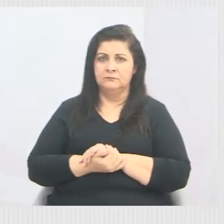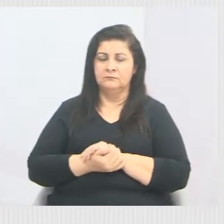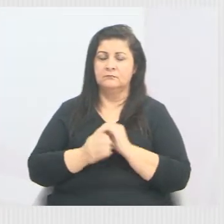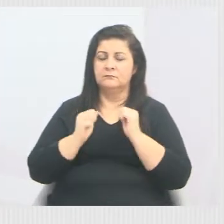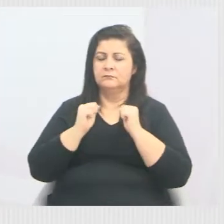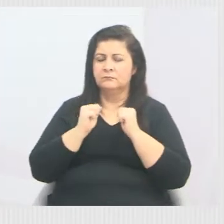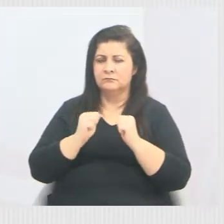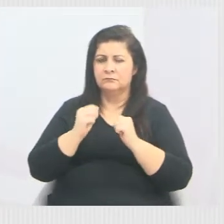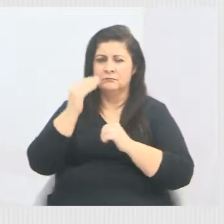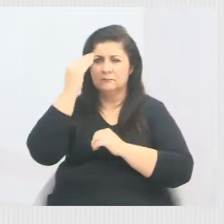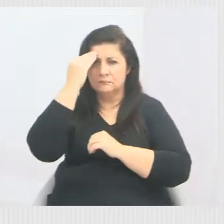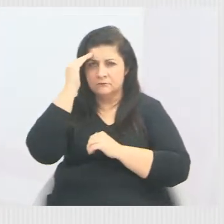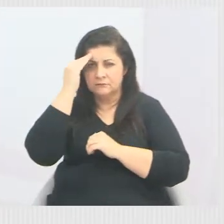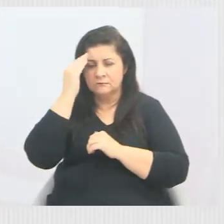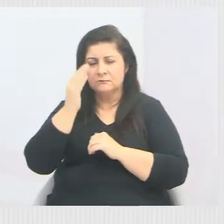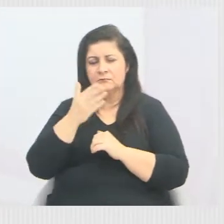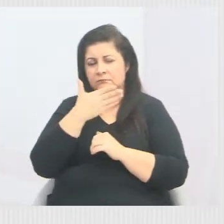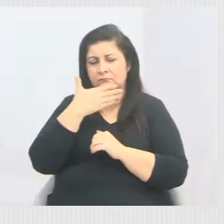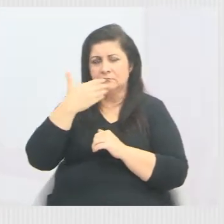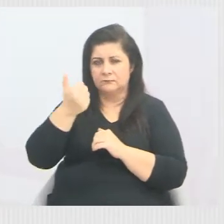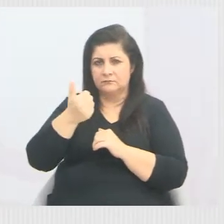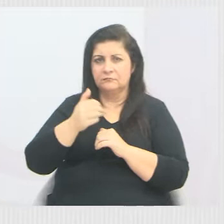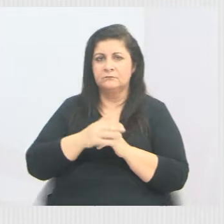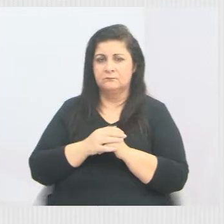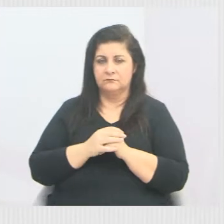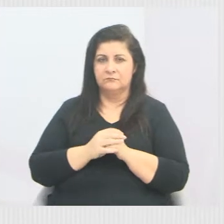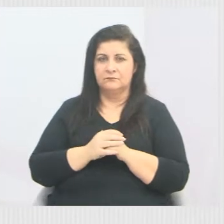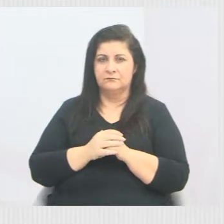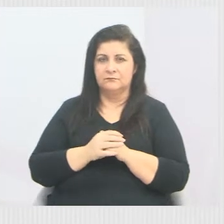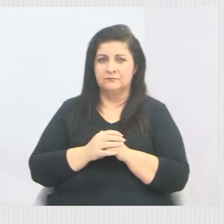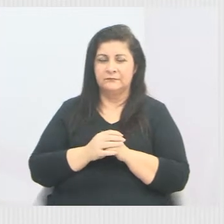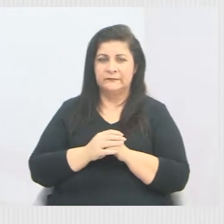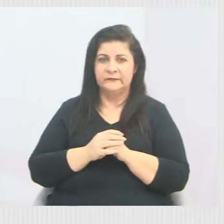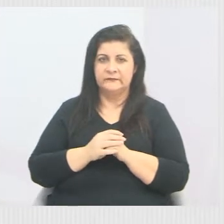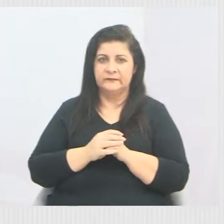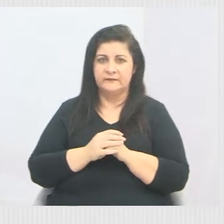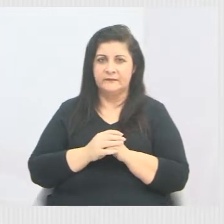compreensão sobre essas nomenclaturas um pouco, às vezes, abstrata.